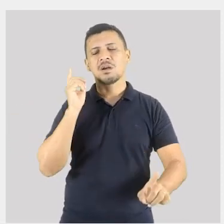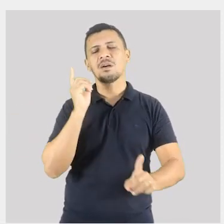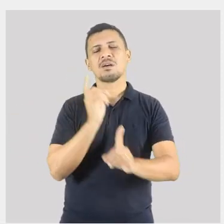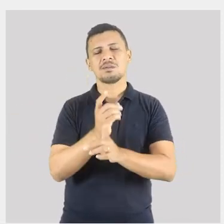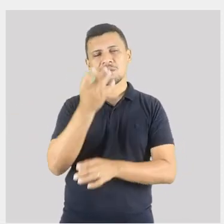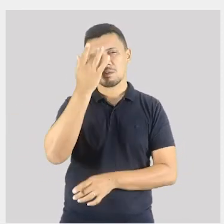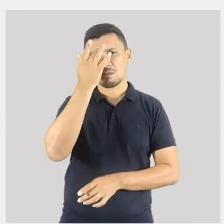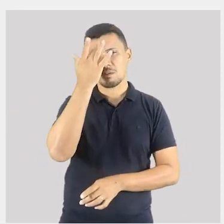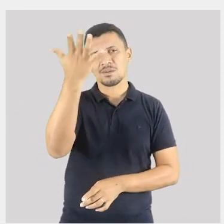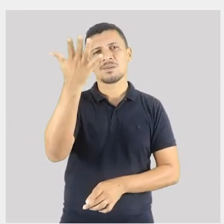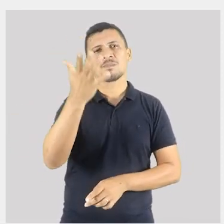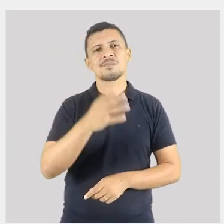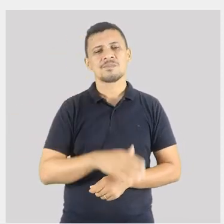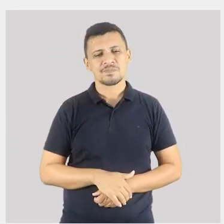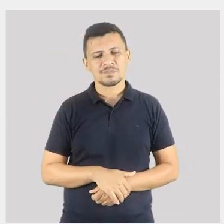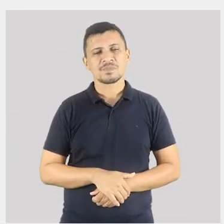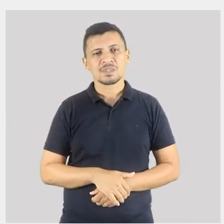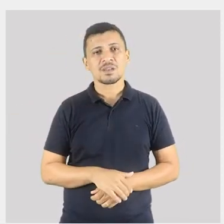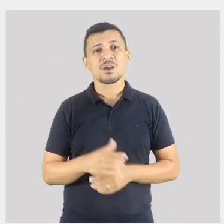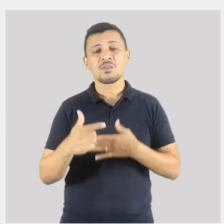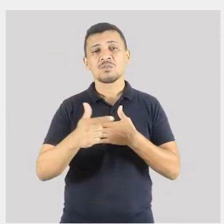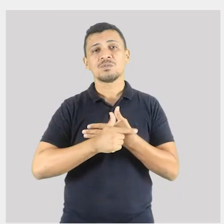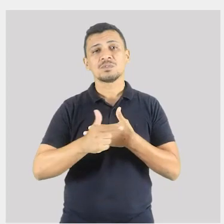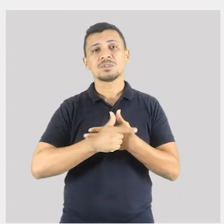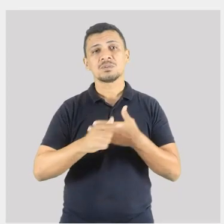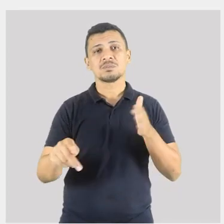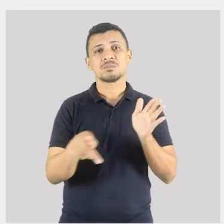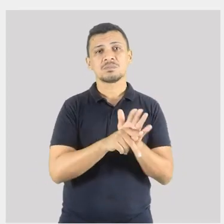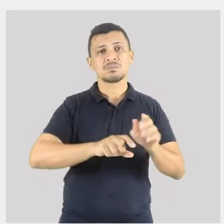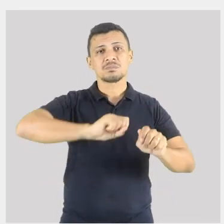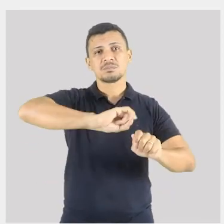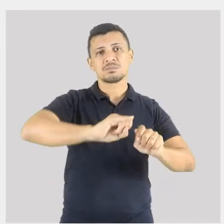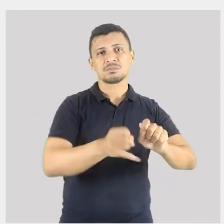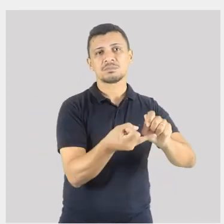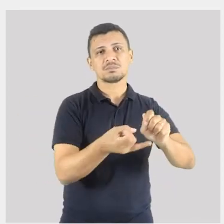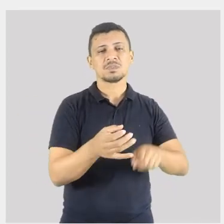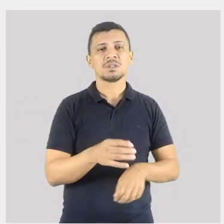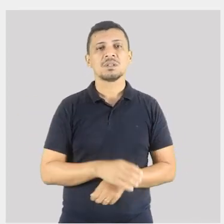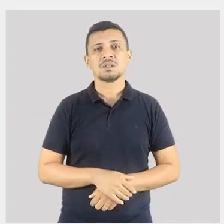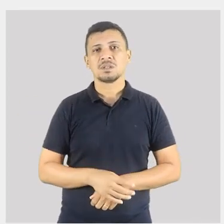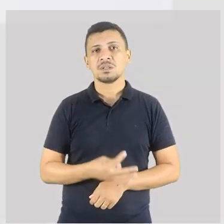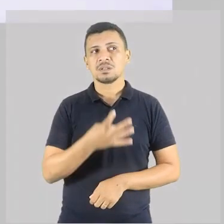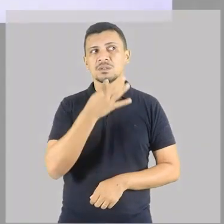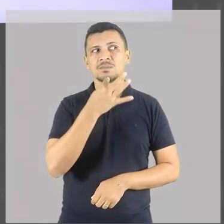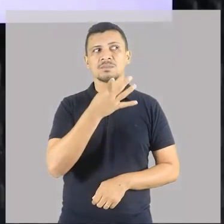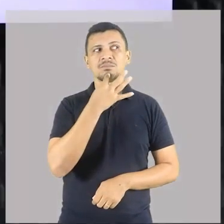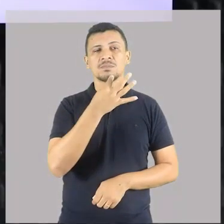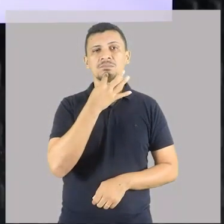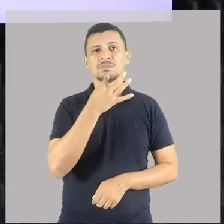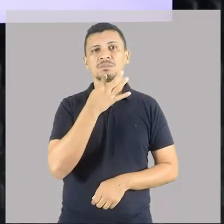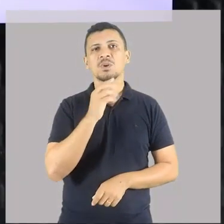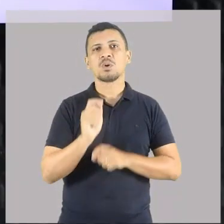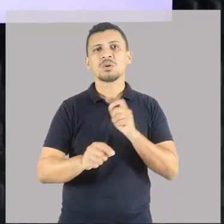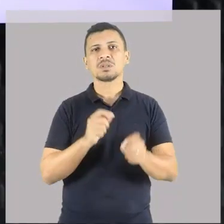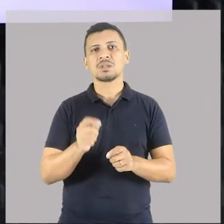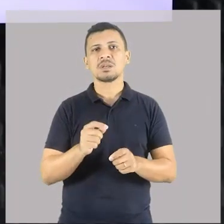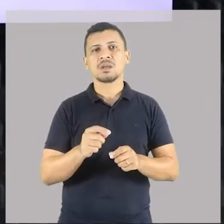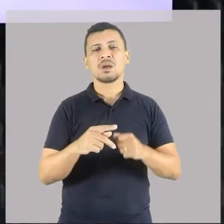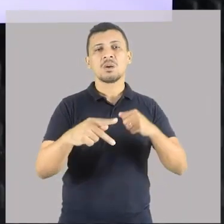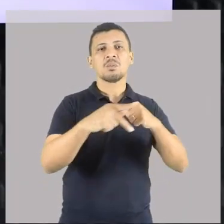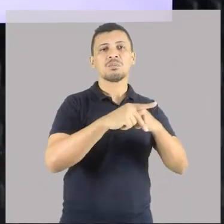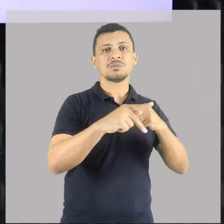reconhecidas. Elas vão exercer uma função de adjetivo e elas vão ser reconhecidas pela presença do